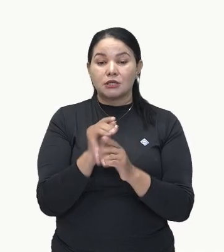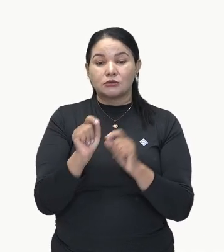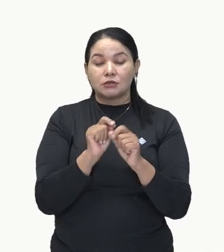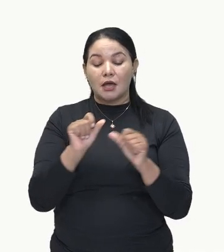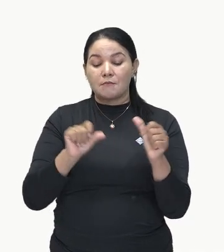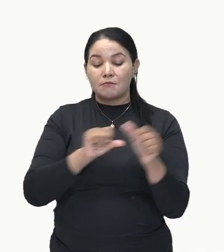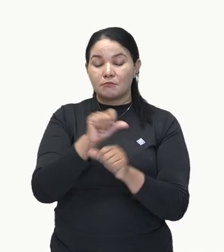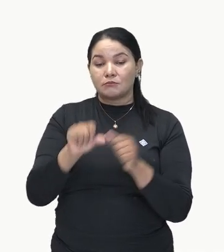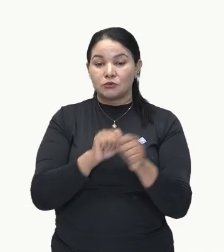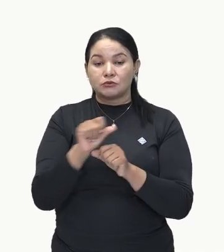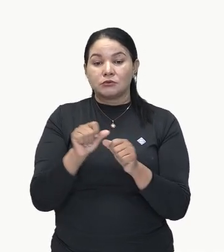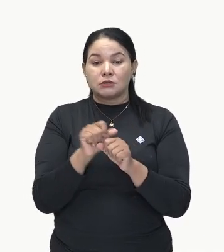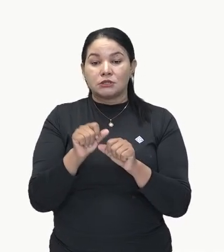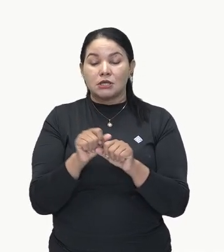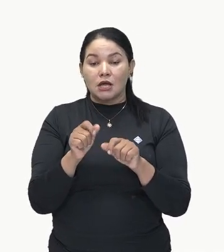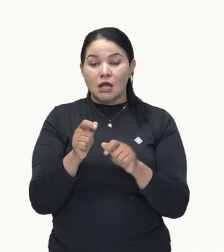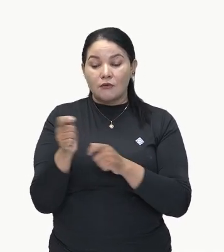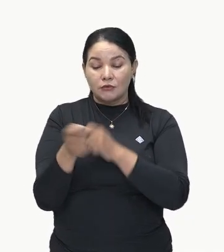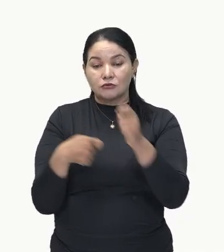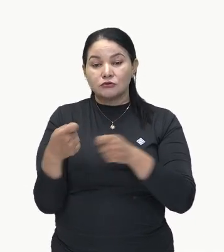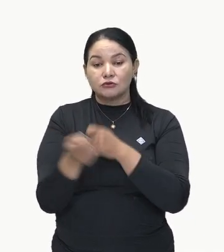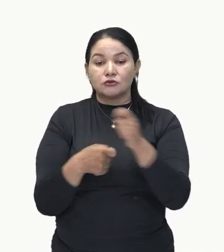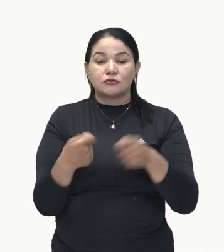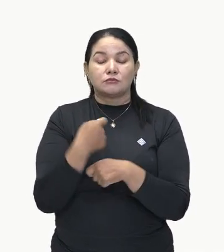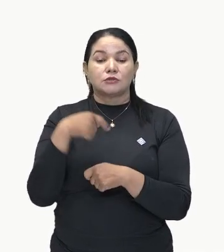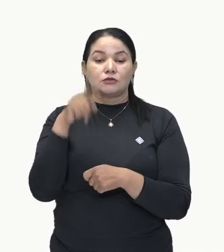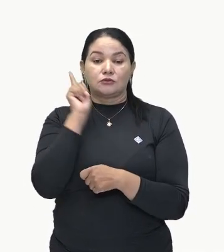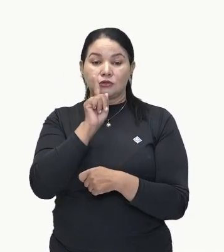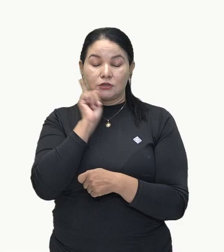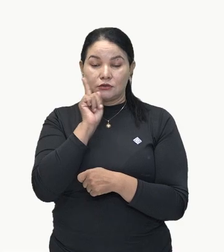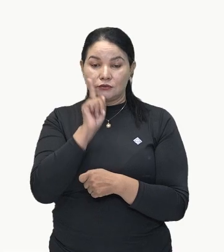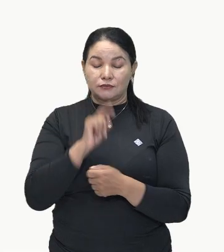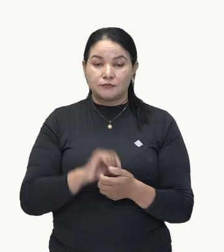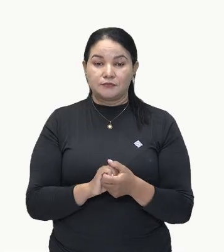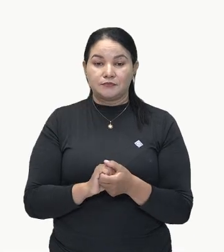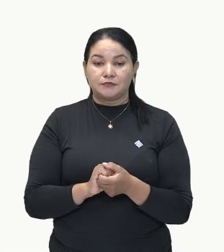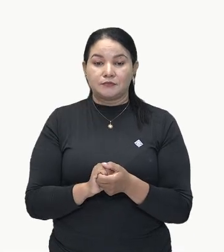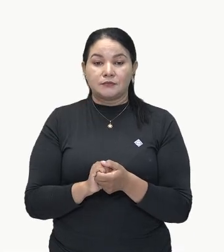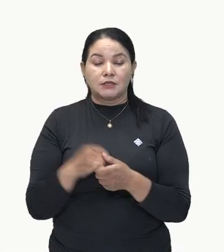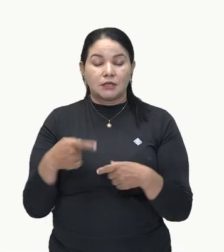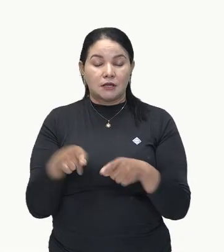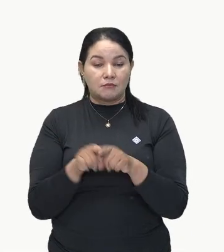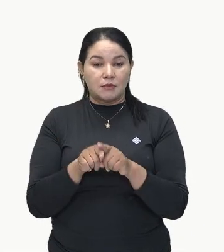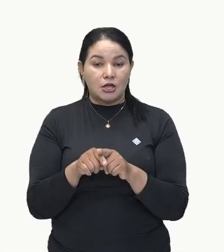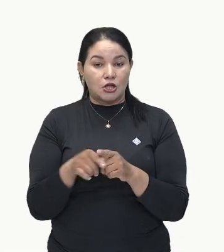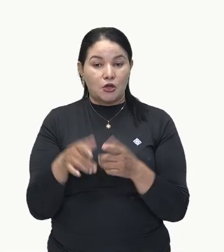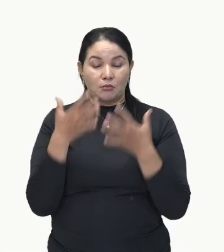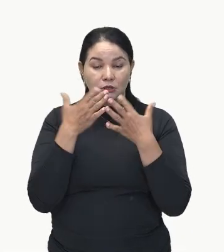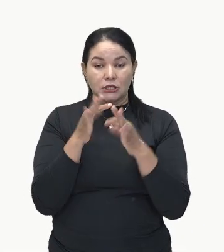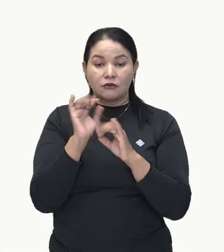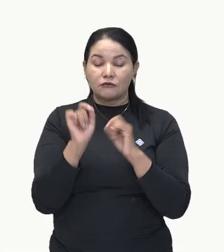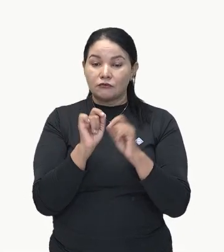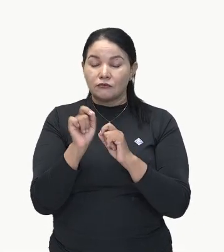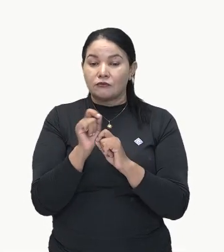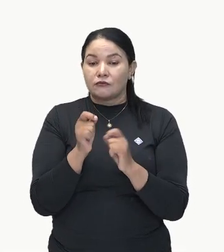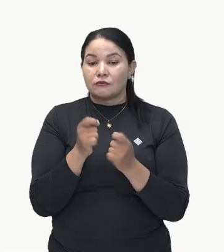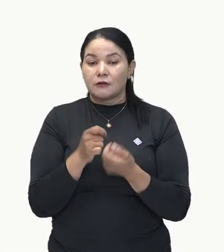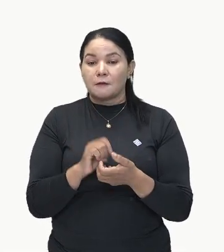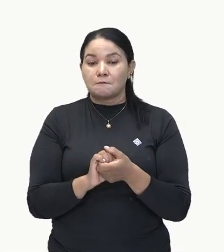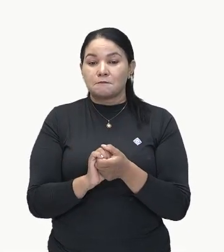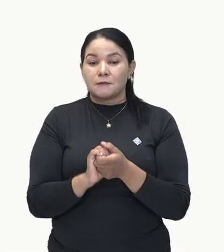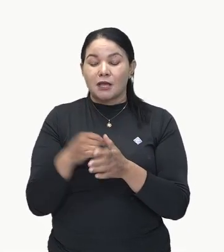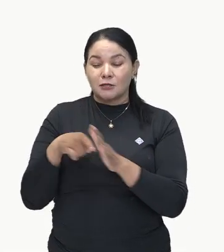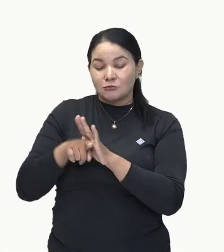cenário econômico dos Estados Unidos, ok? Então a gente observa essa importância das explorações desses recursos